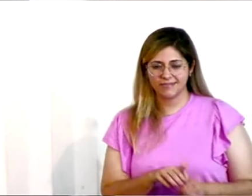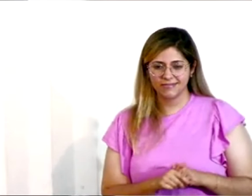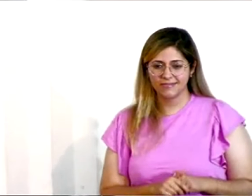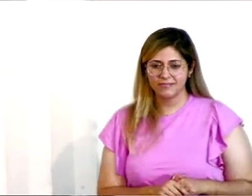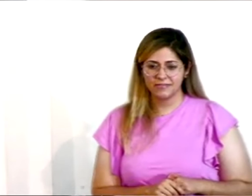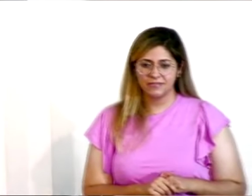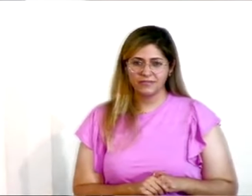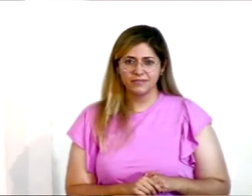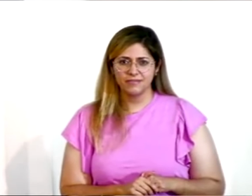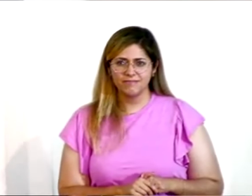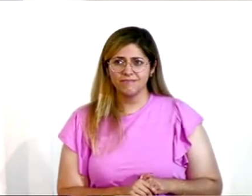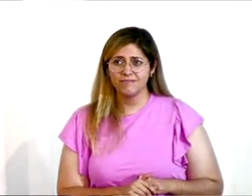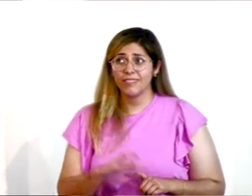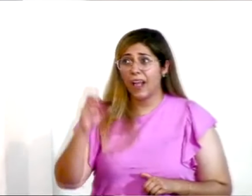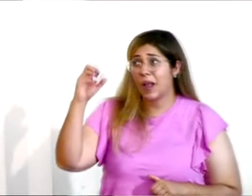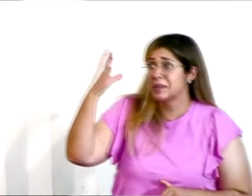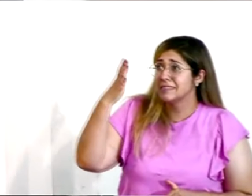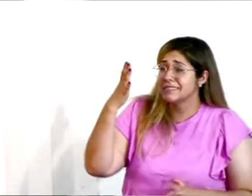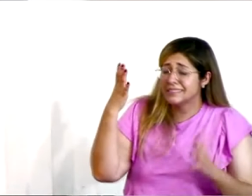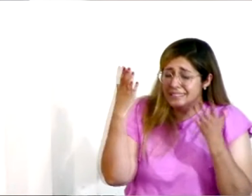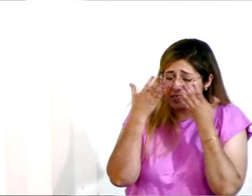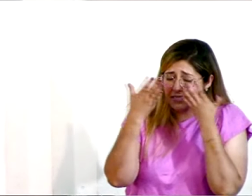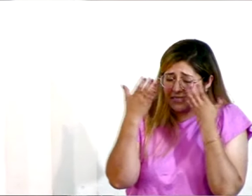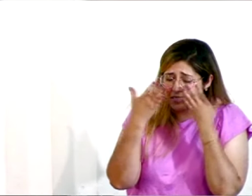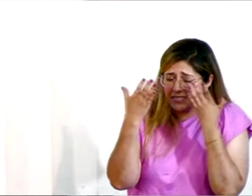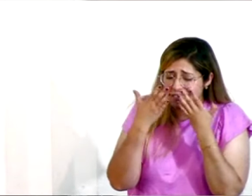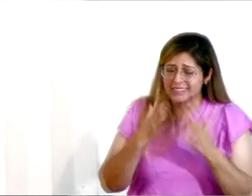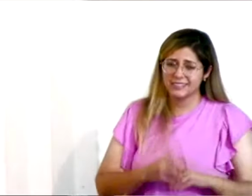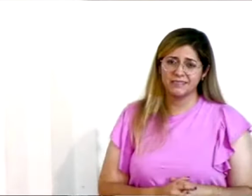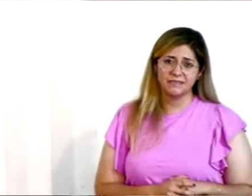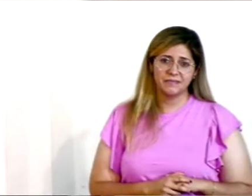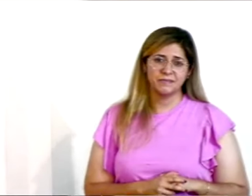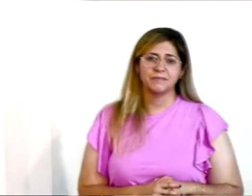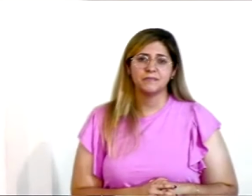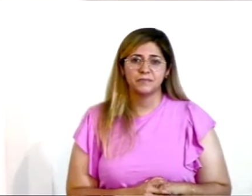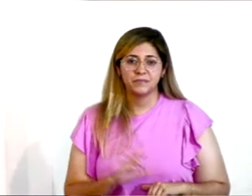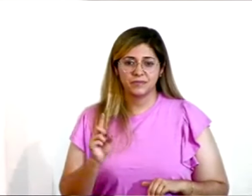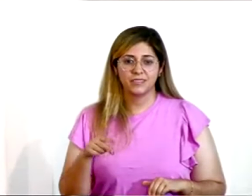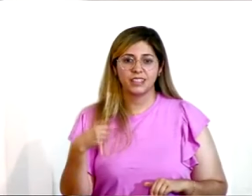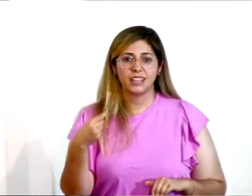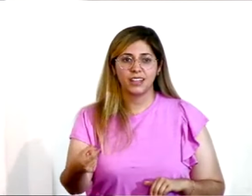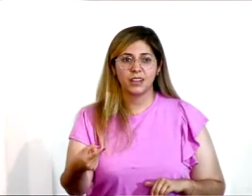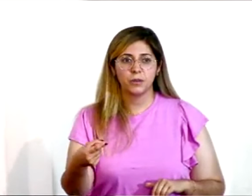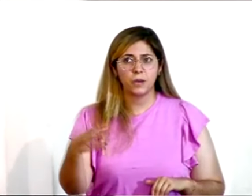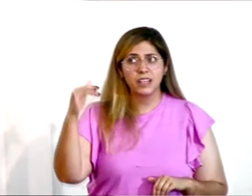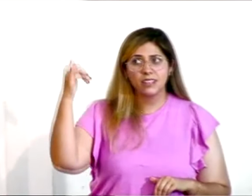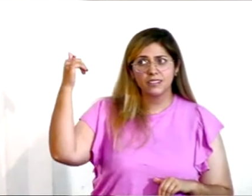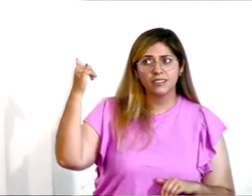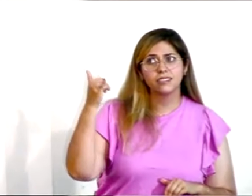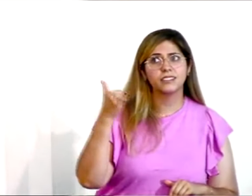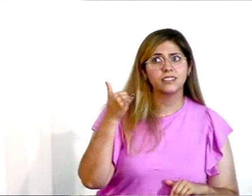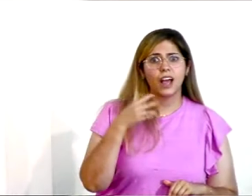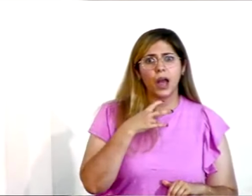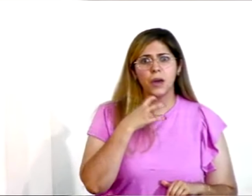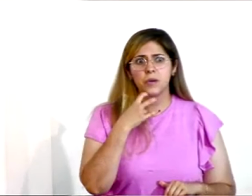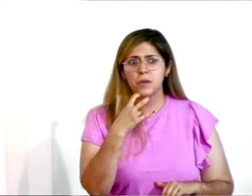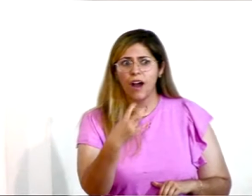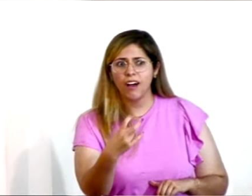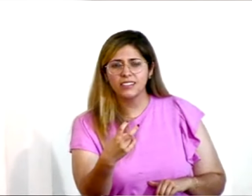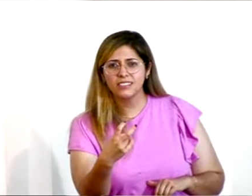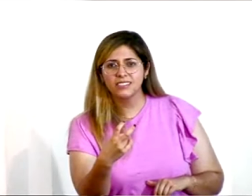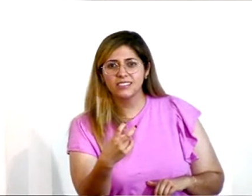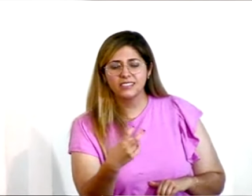reação de Saulo diante dessa luz. Aliás, logo após a luz, vem aquela voz. Qual é a voz? O texto